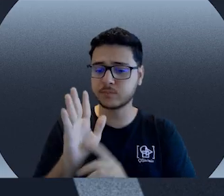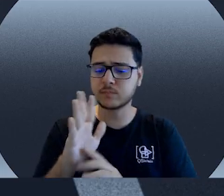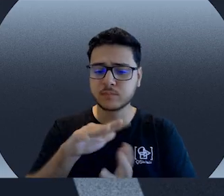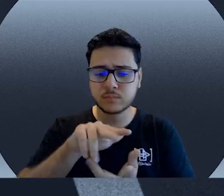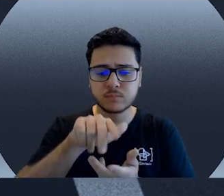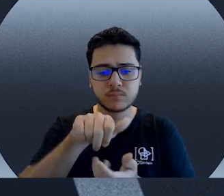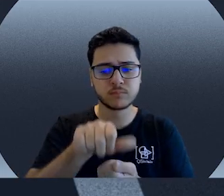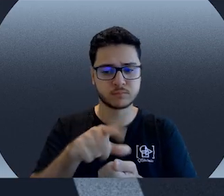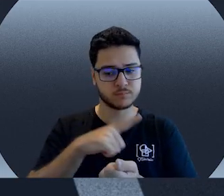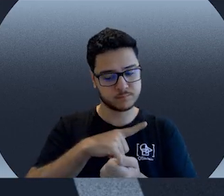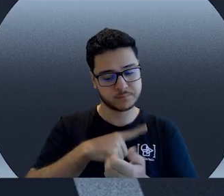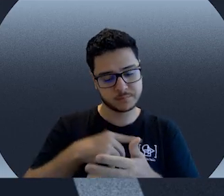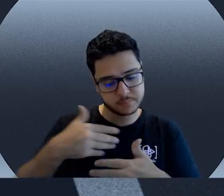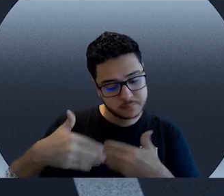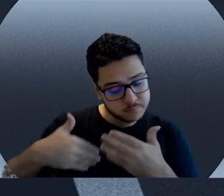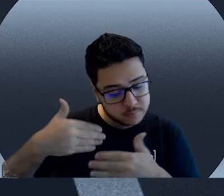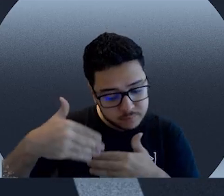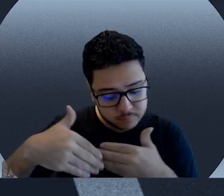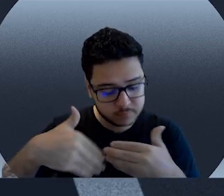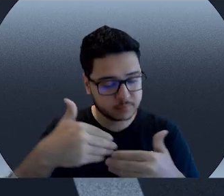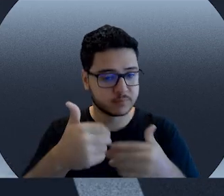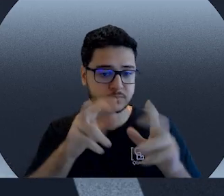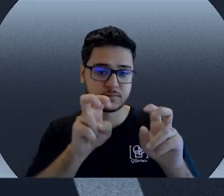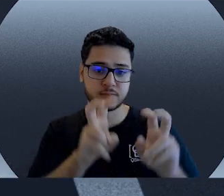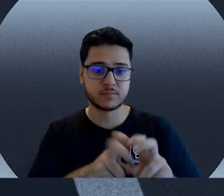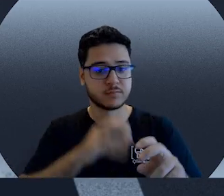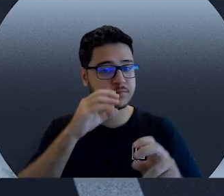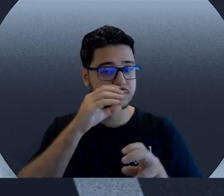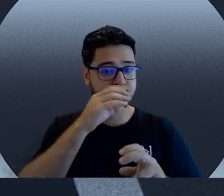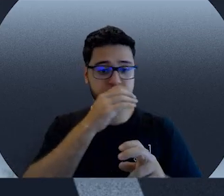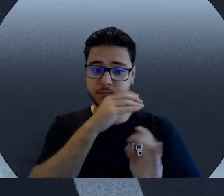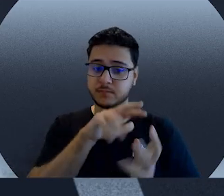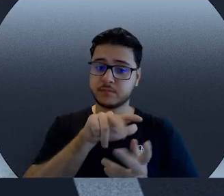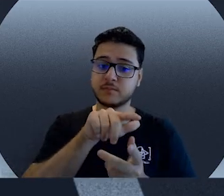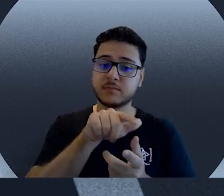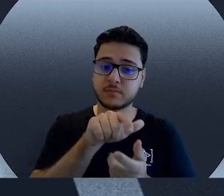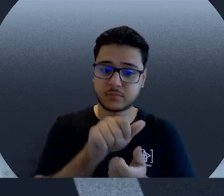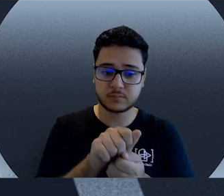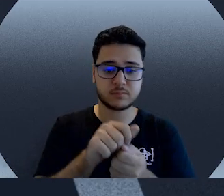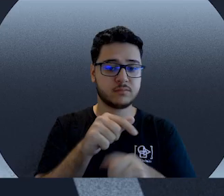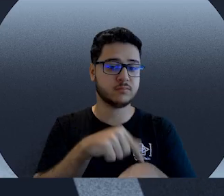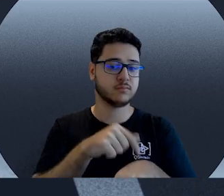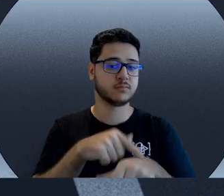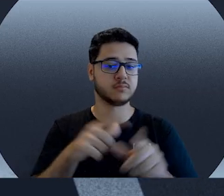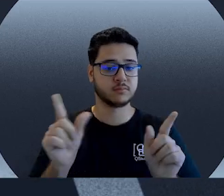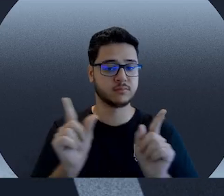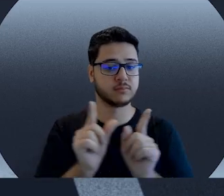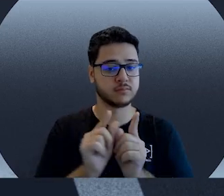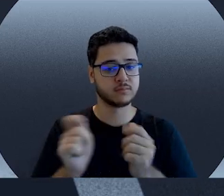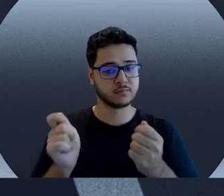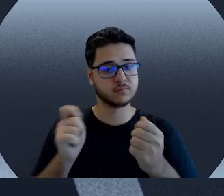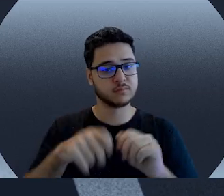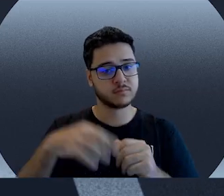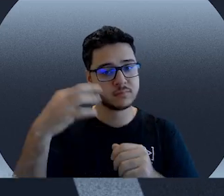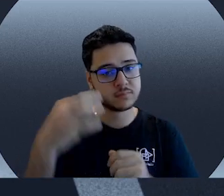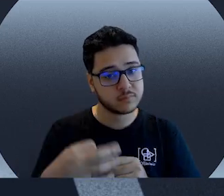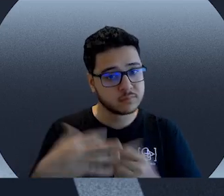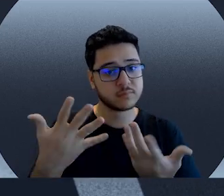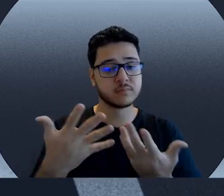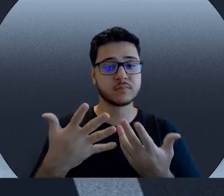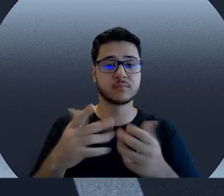tem avançado tanto em relação ao aquecimento global em tão pouco tempo? E aí é uma obra, inclusive,